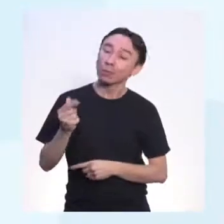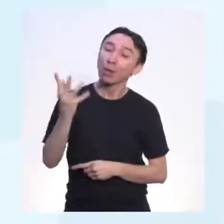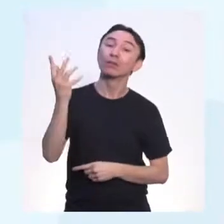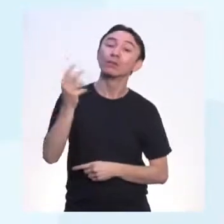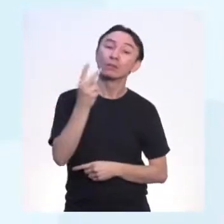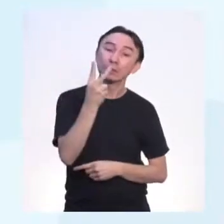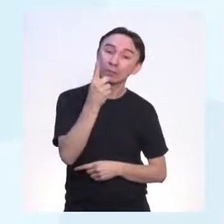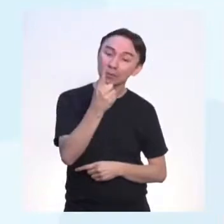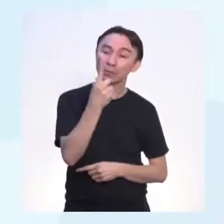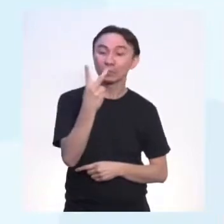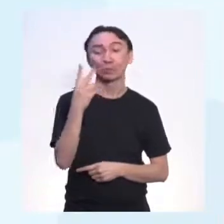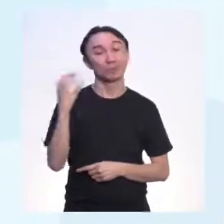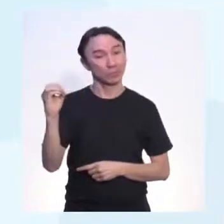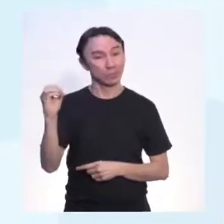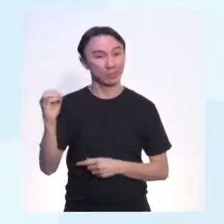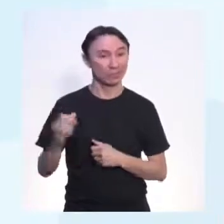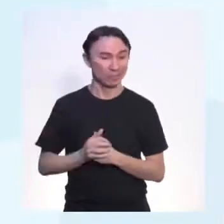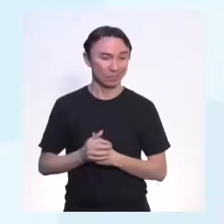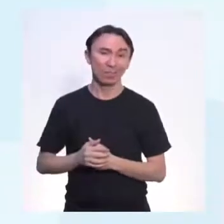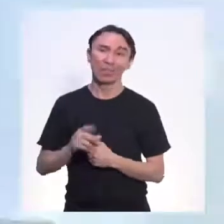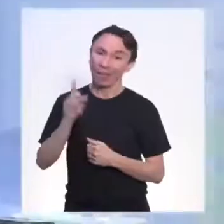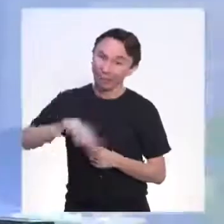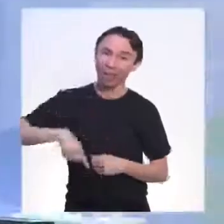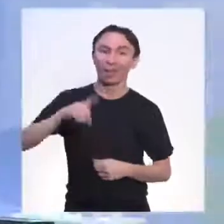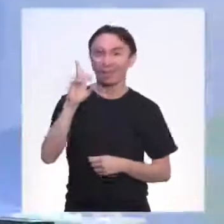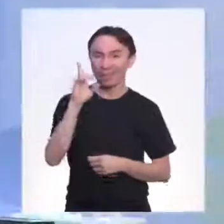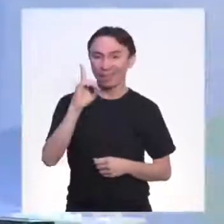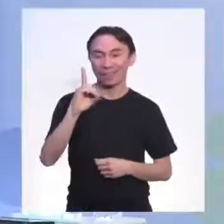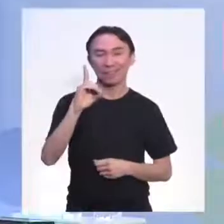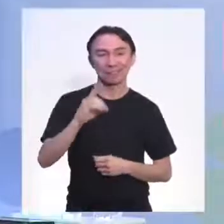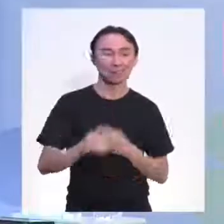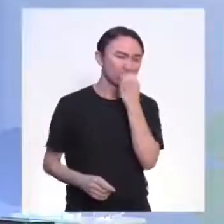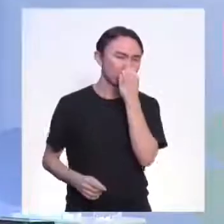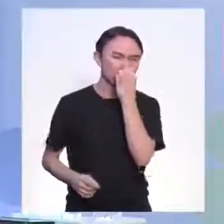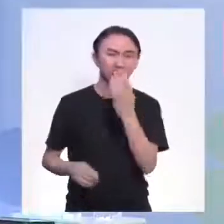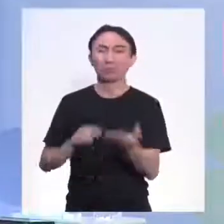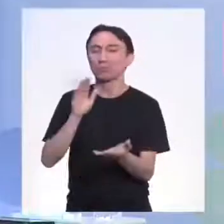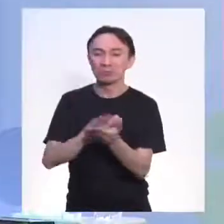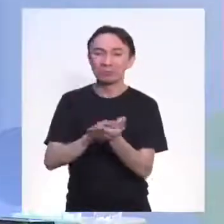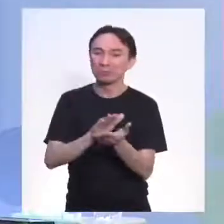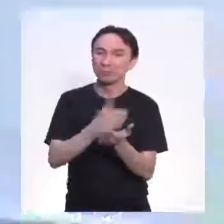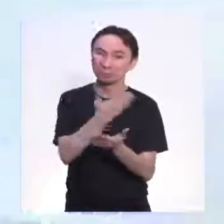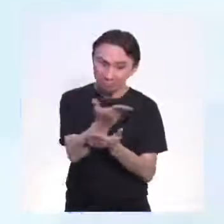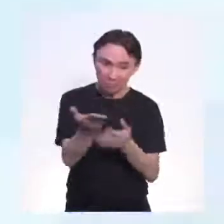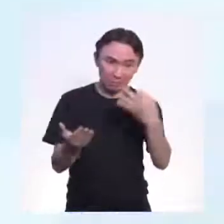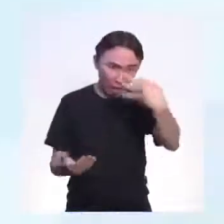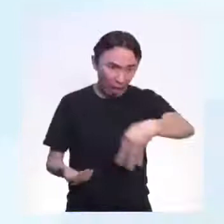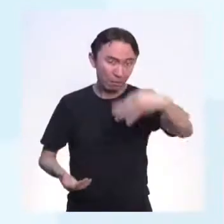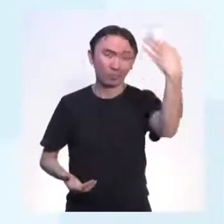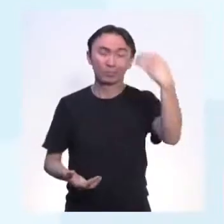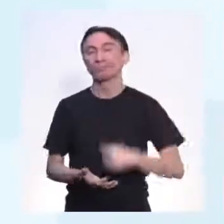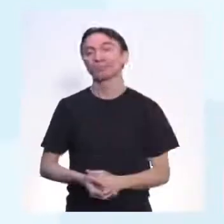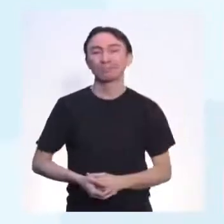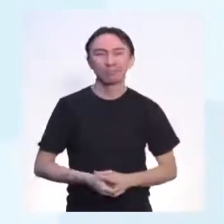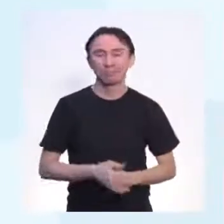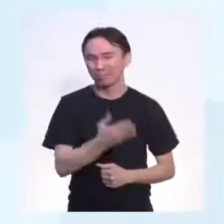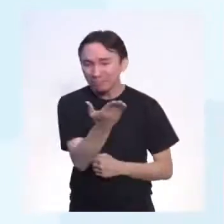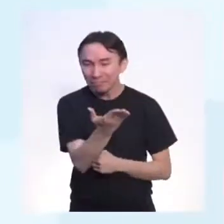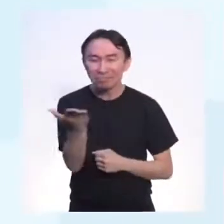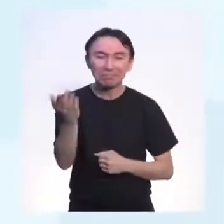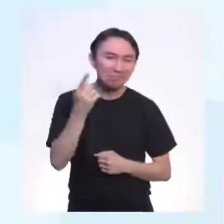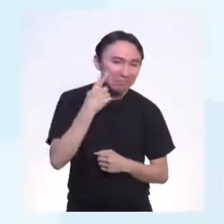120. Alternativa D. Muito bem, parabéns para quem acertou. Espero que você